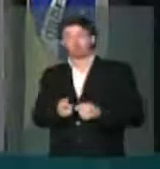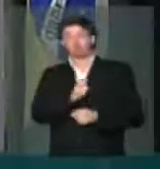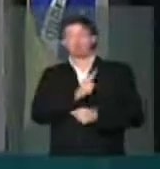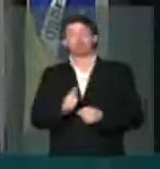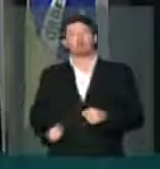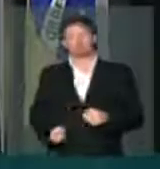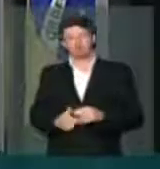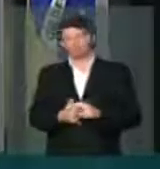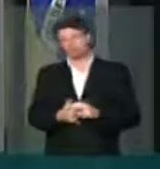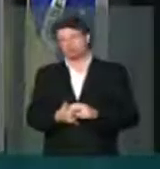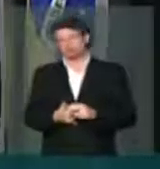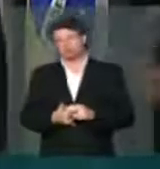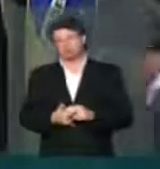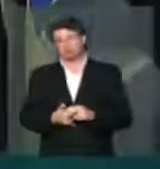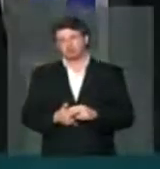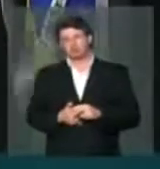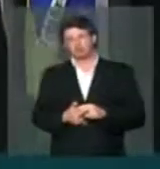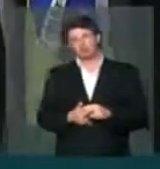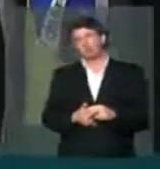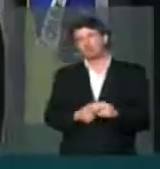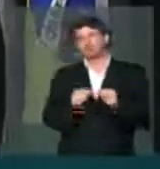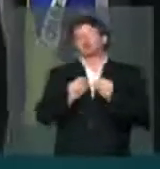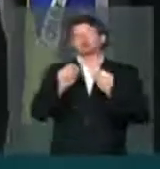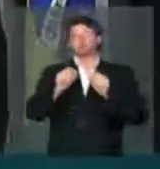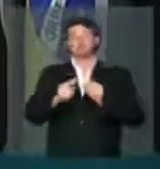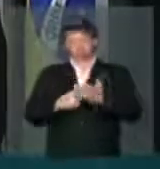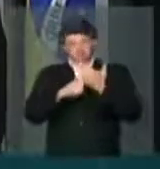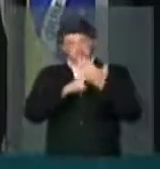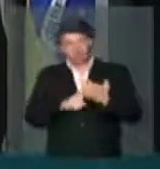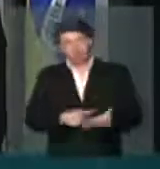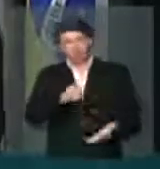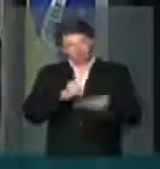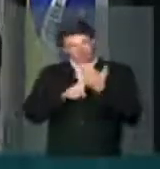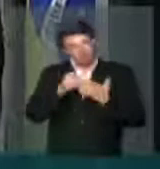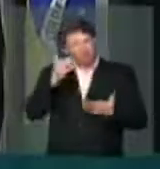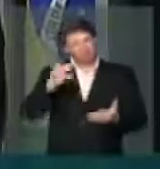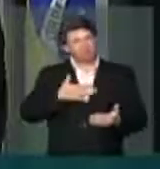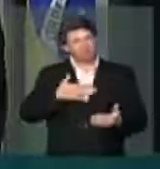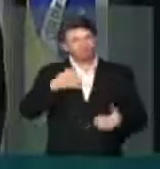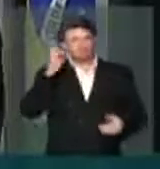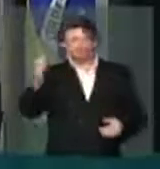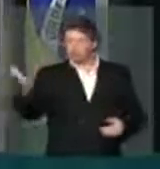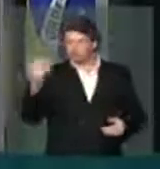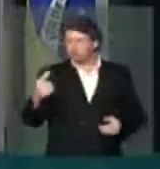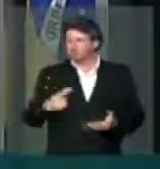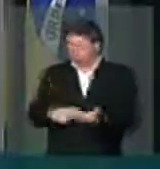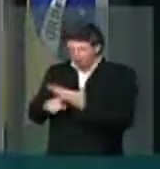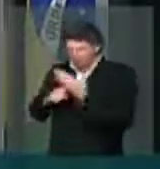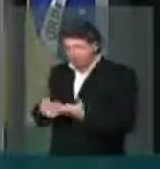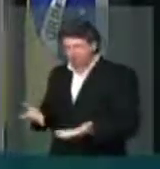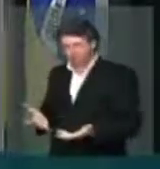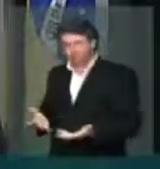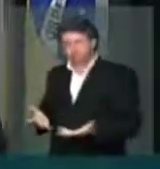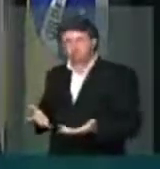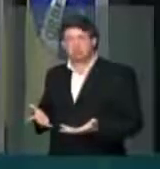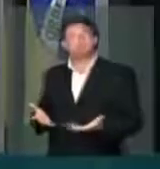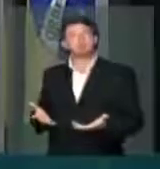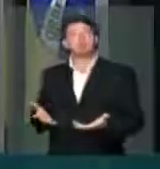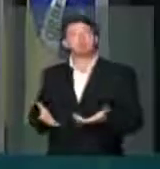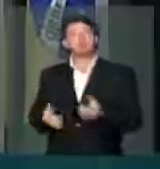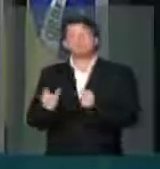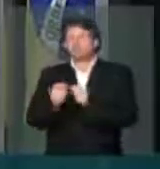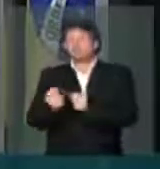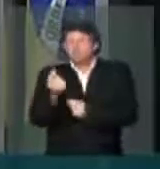governo? Qual o gesto? Me apontem aí, senhores deputados e senhoras deputadas, me apontem